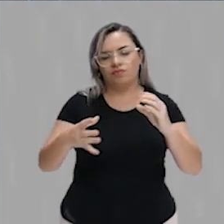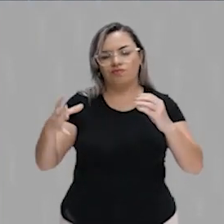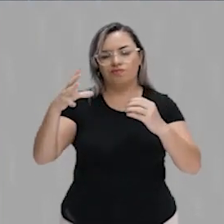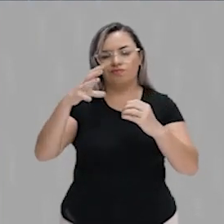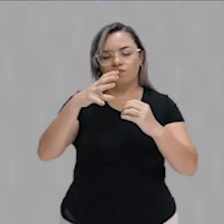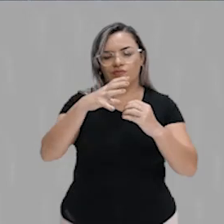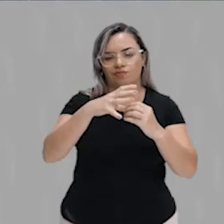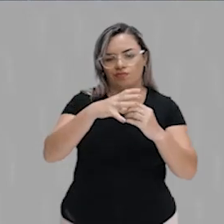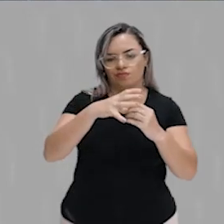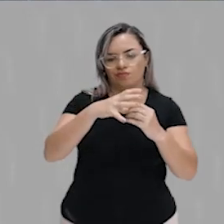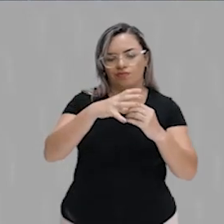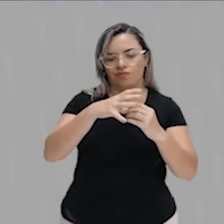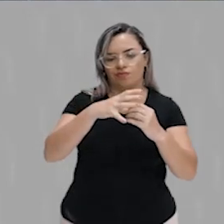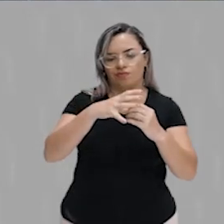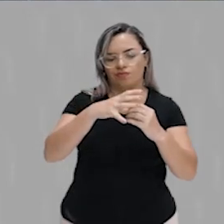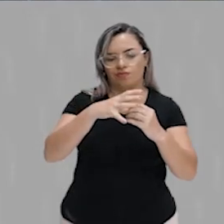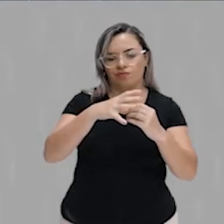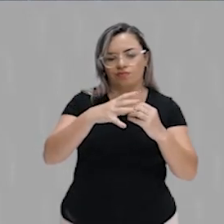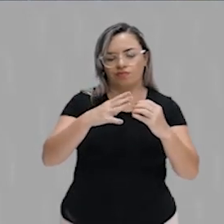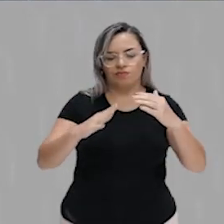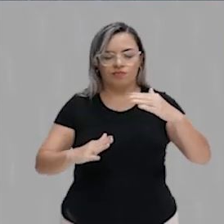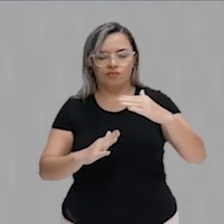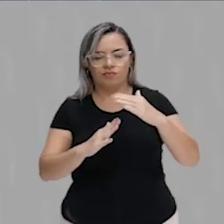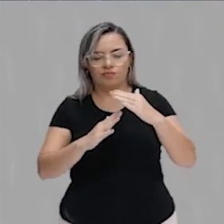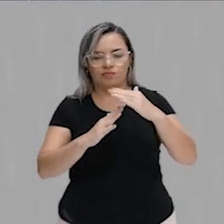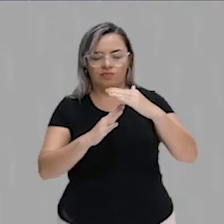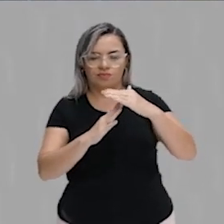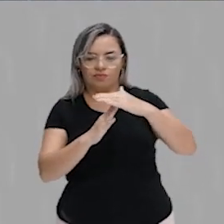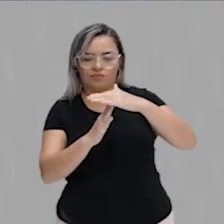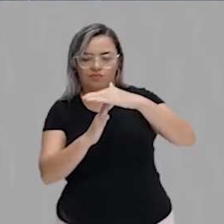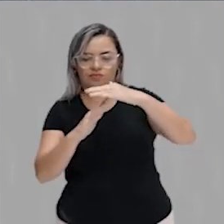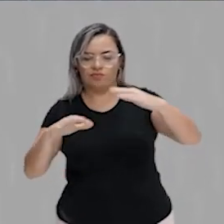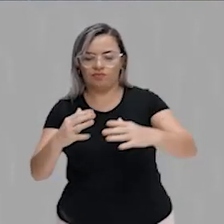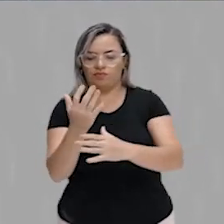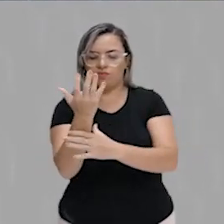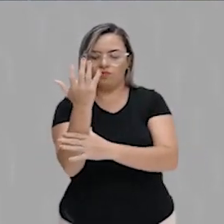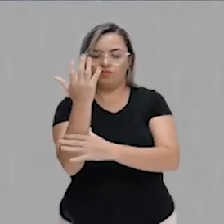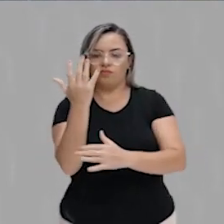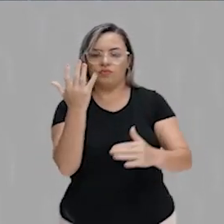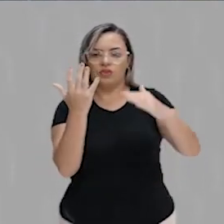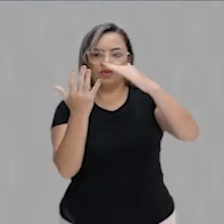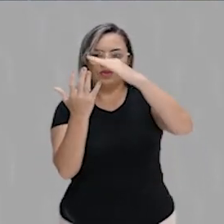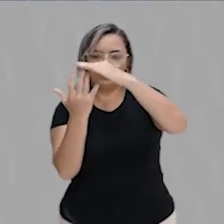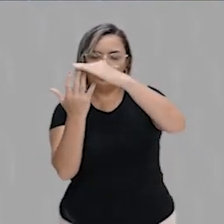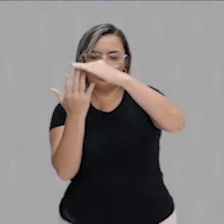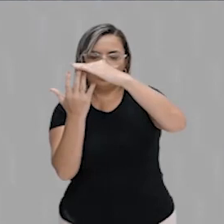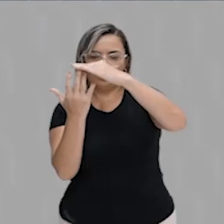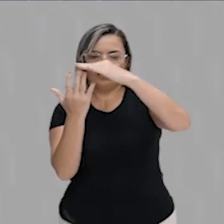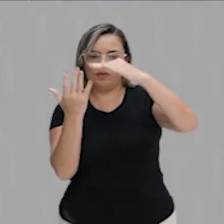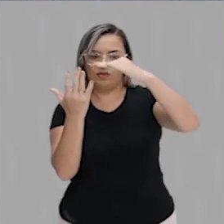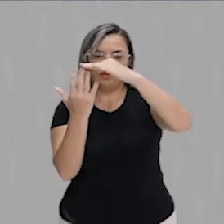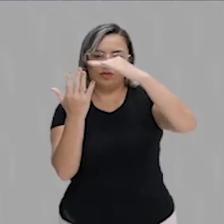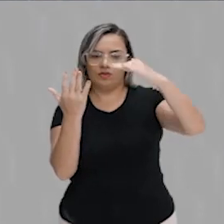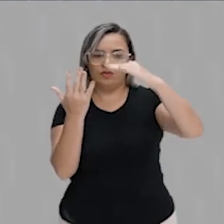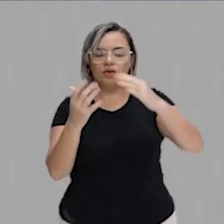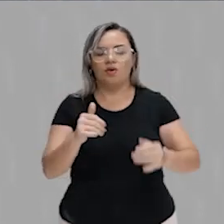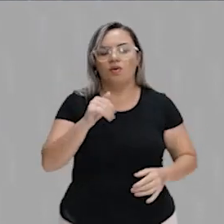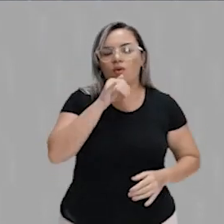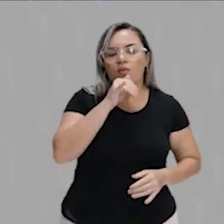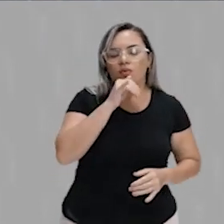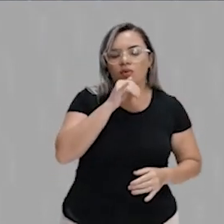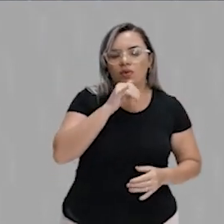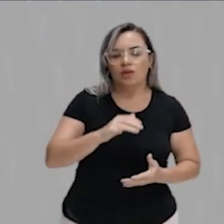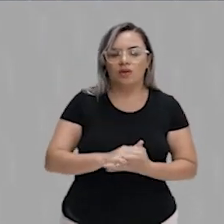alongamento celular quando está em processo em alta concentração, certo? Então, por exemplo,